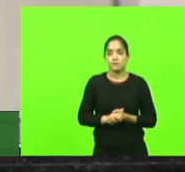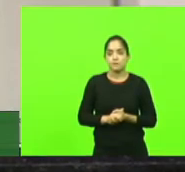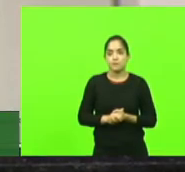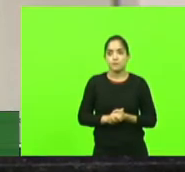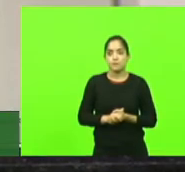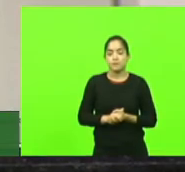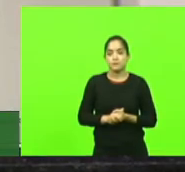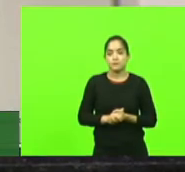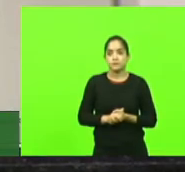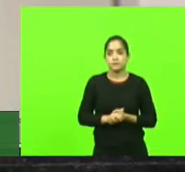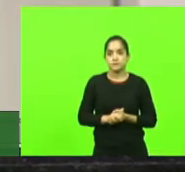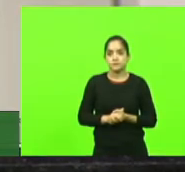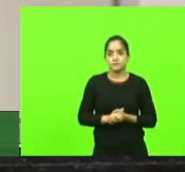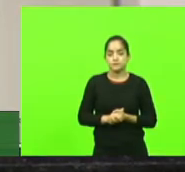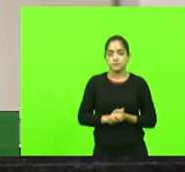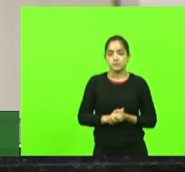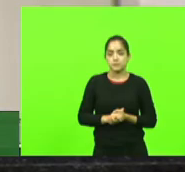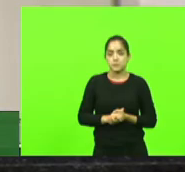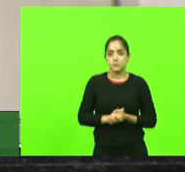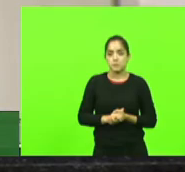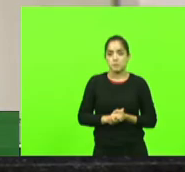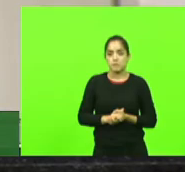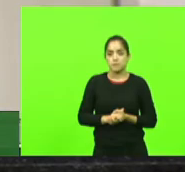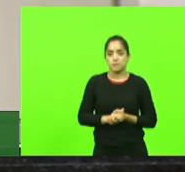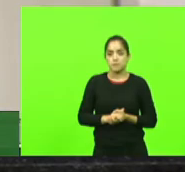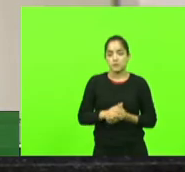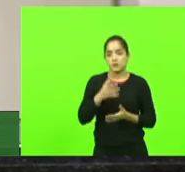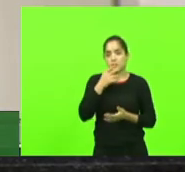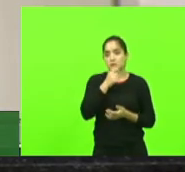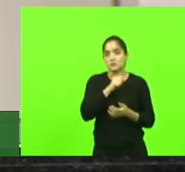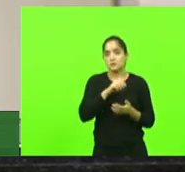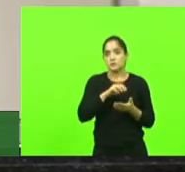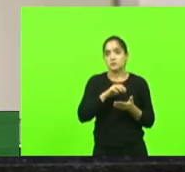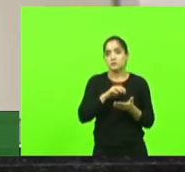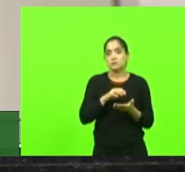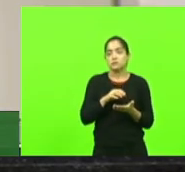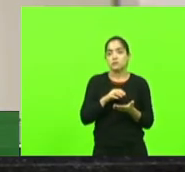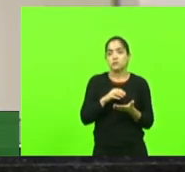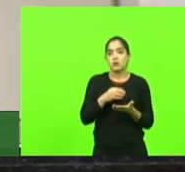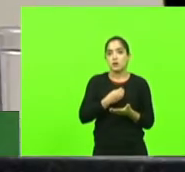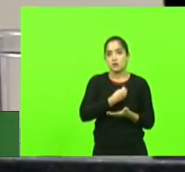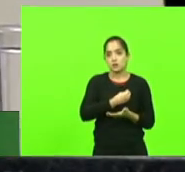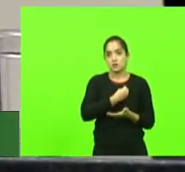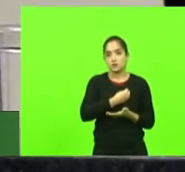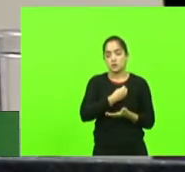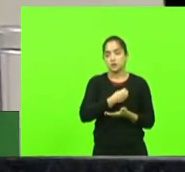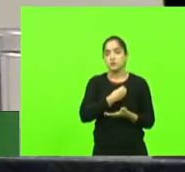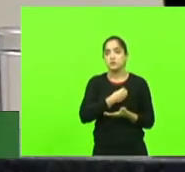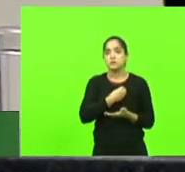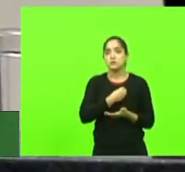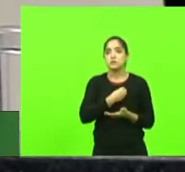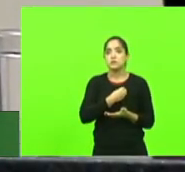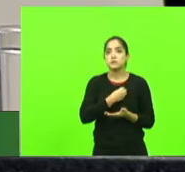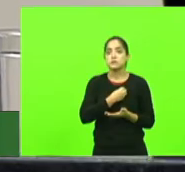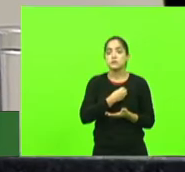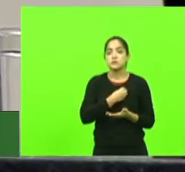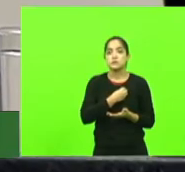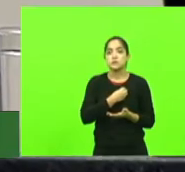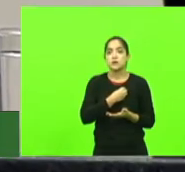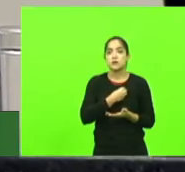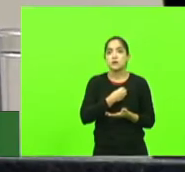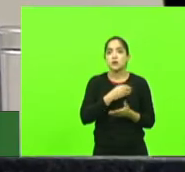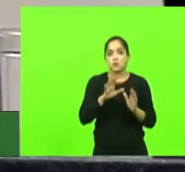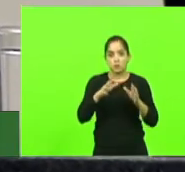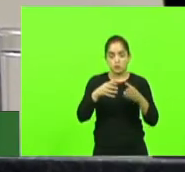Senhor presidente, tá, gostaria bom. De fazer o rápido registro da presença aqui da comitiva de Rio Fortuna, liderada